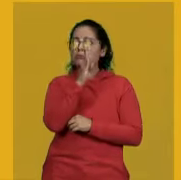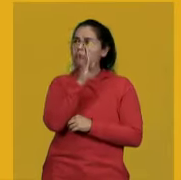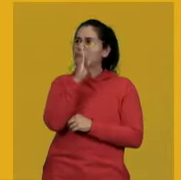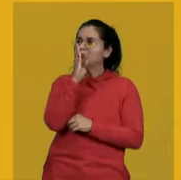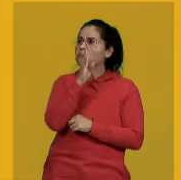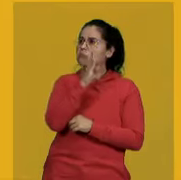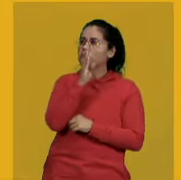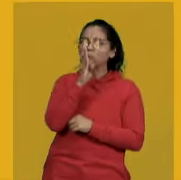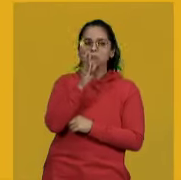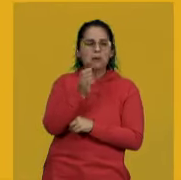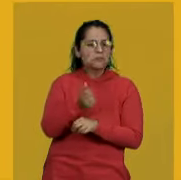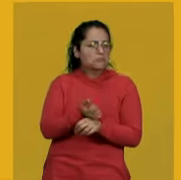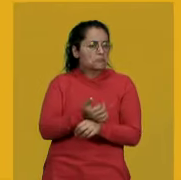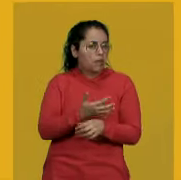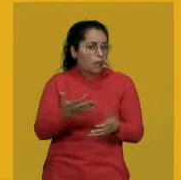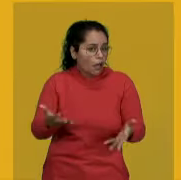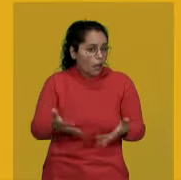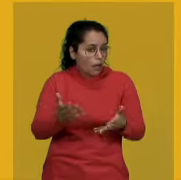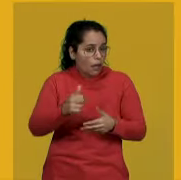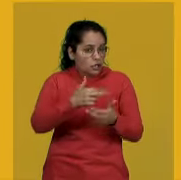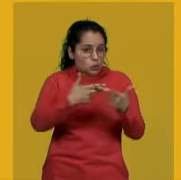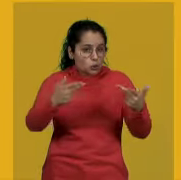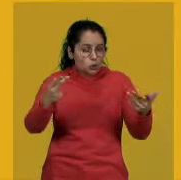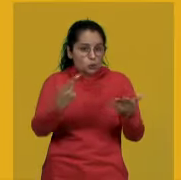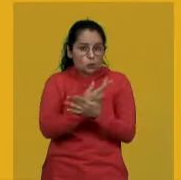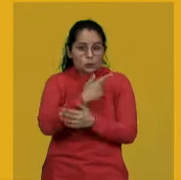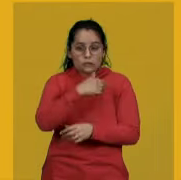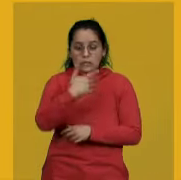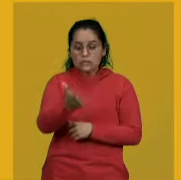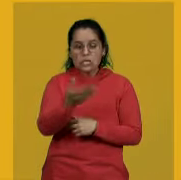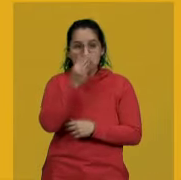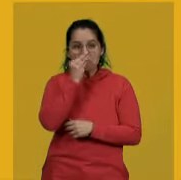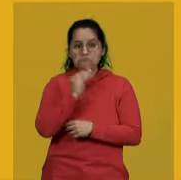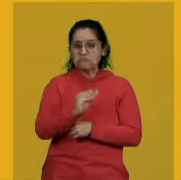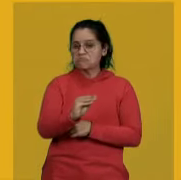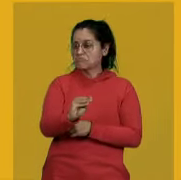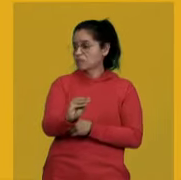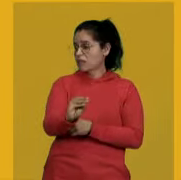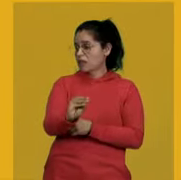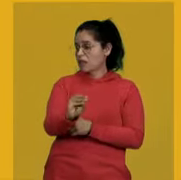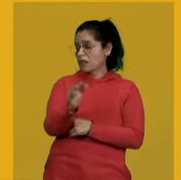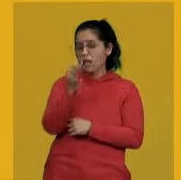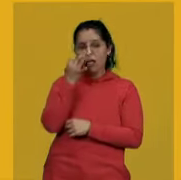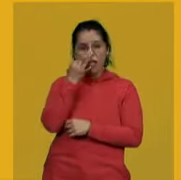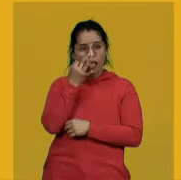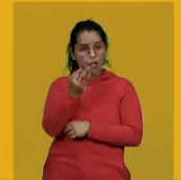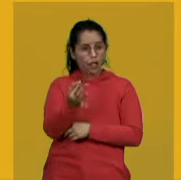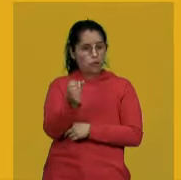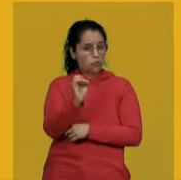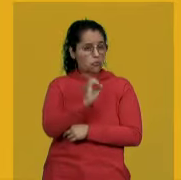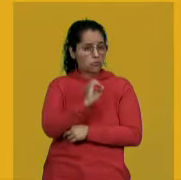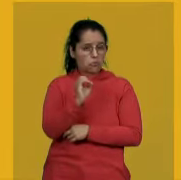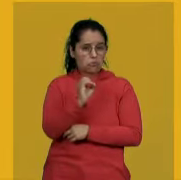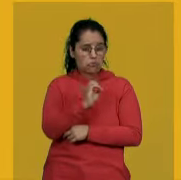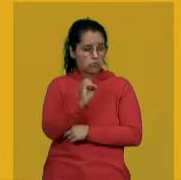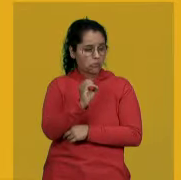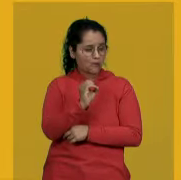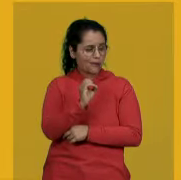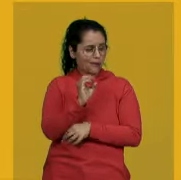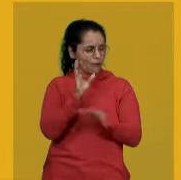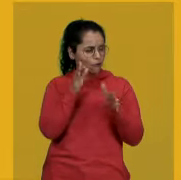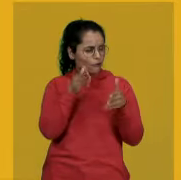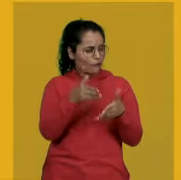menos sensível aos estímulos externos. Reduz a atenção, a concentração, a memória e